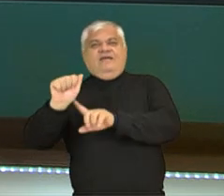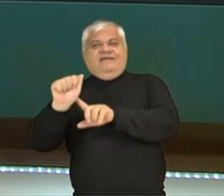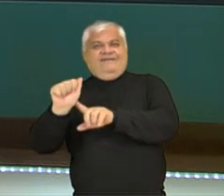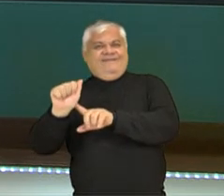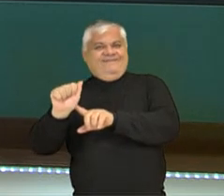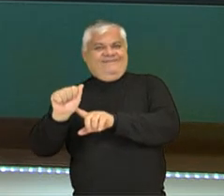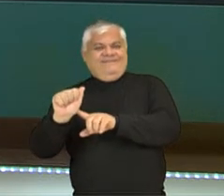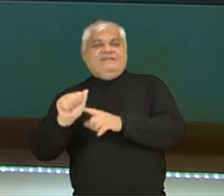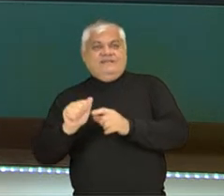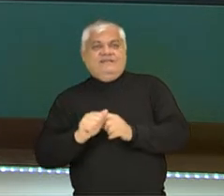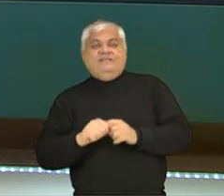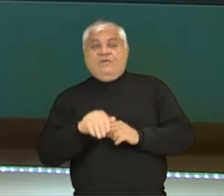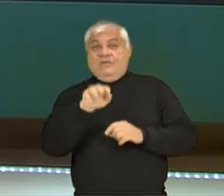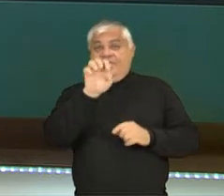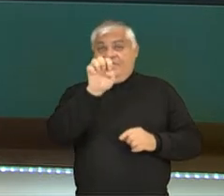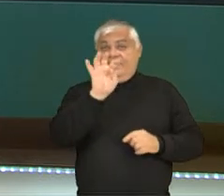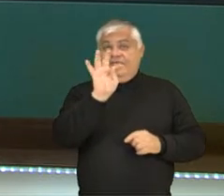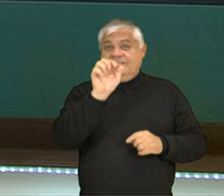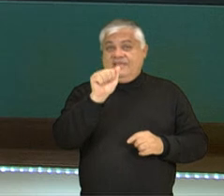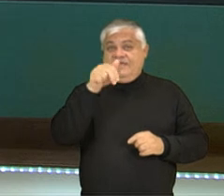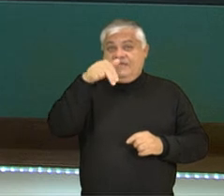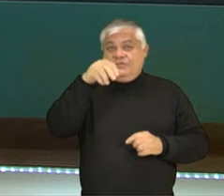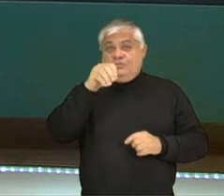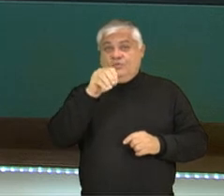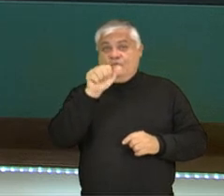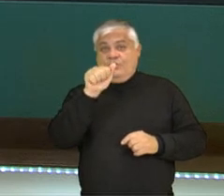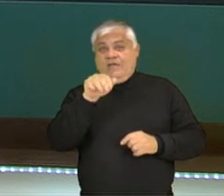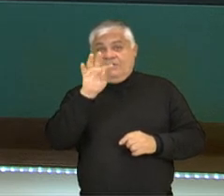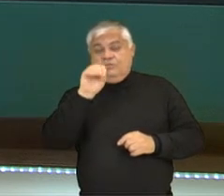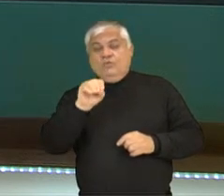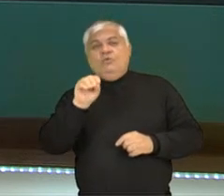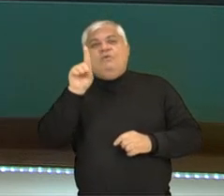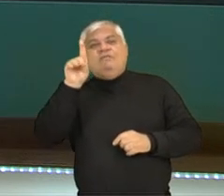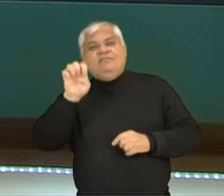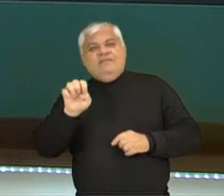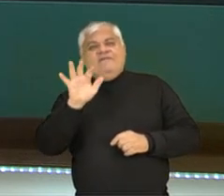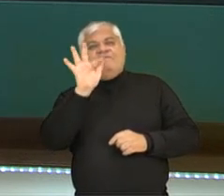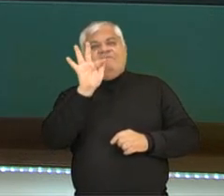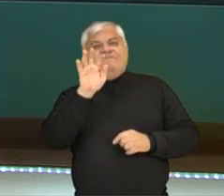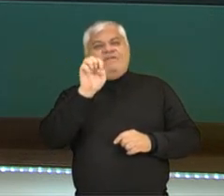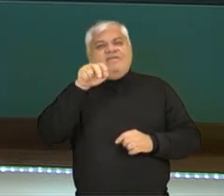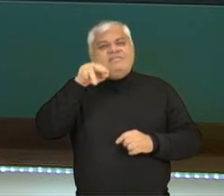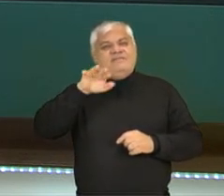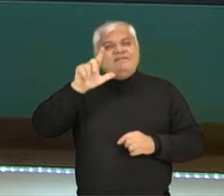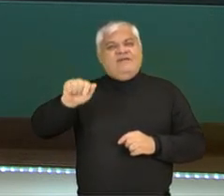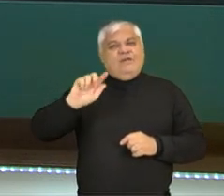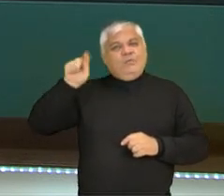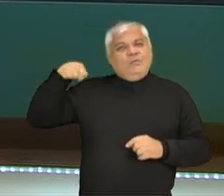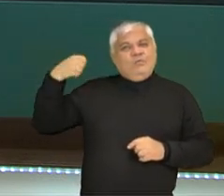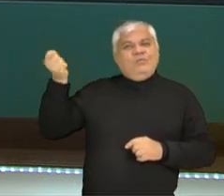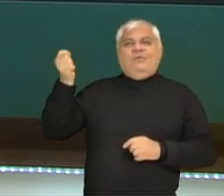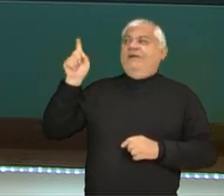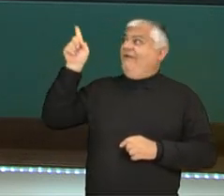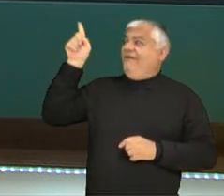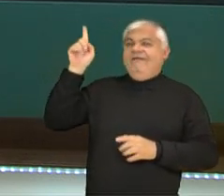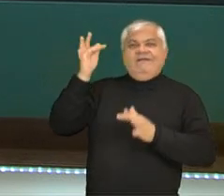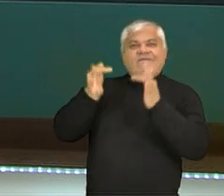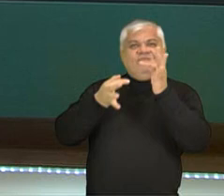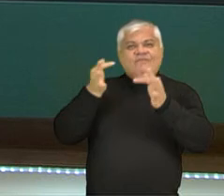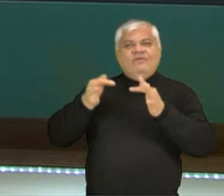Então, etanoato de fenila, o nome deste éster aqui. Professor,